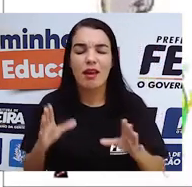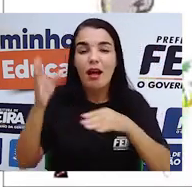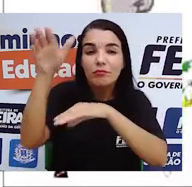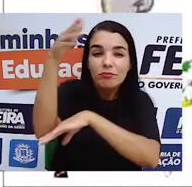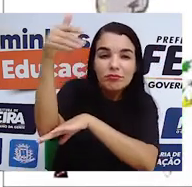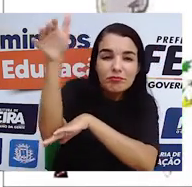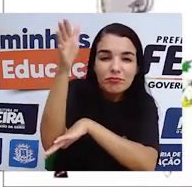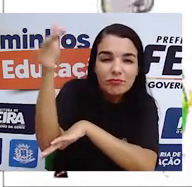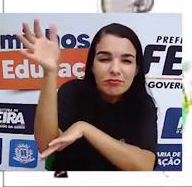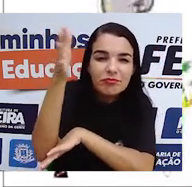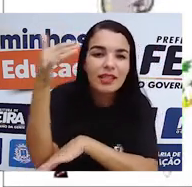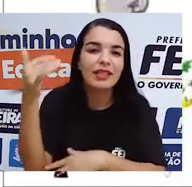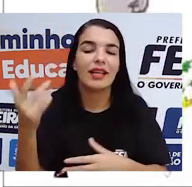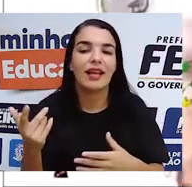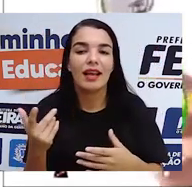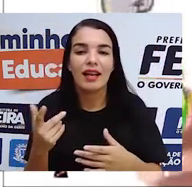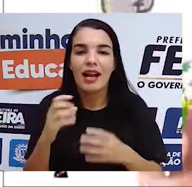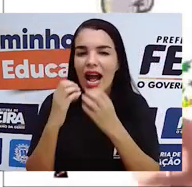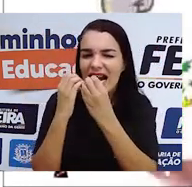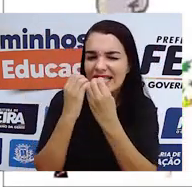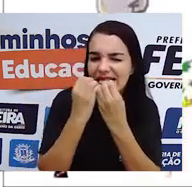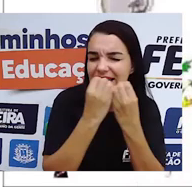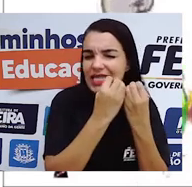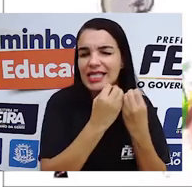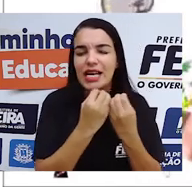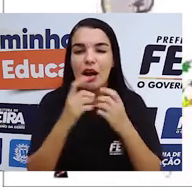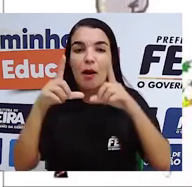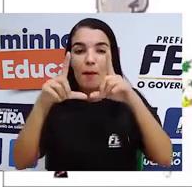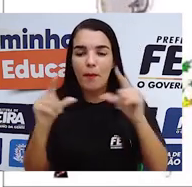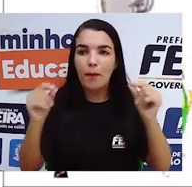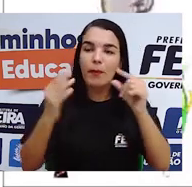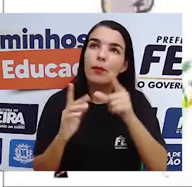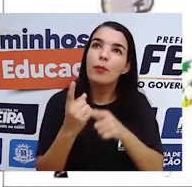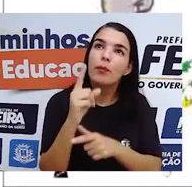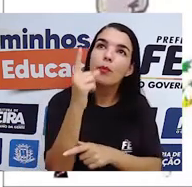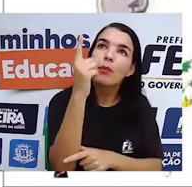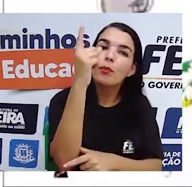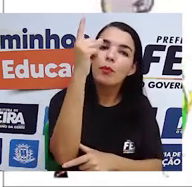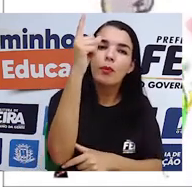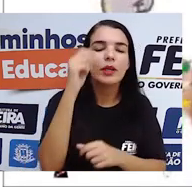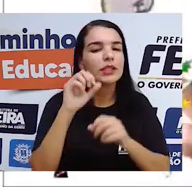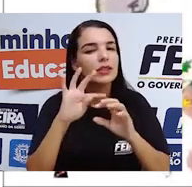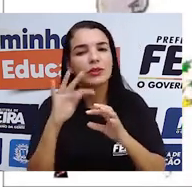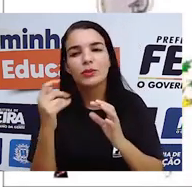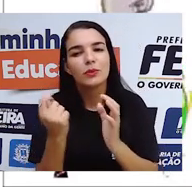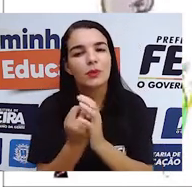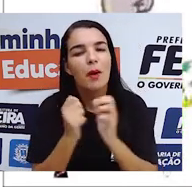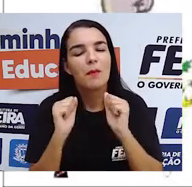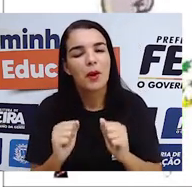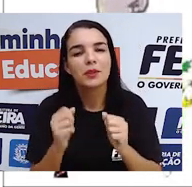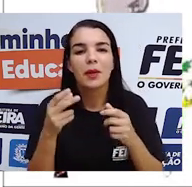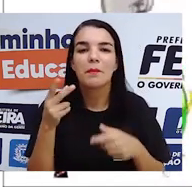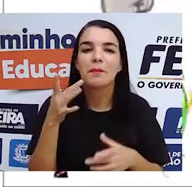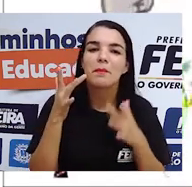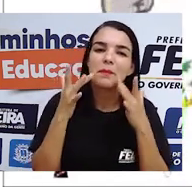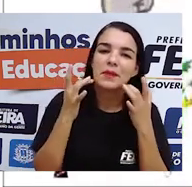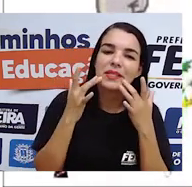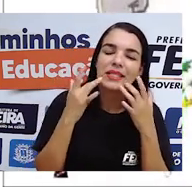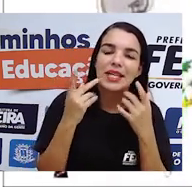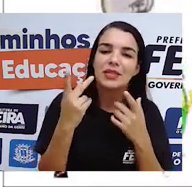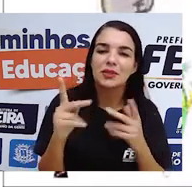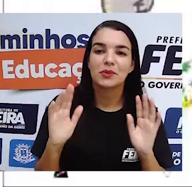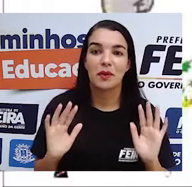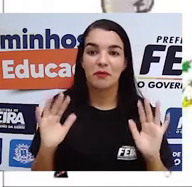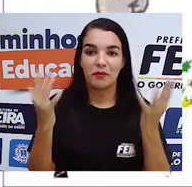com fogueira, com milho, com balões. Tudo isso para representar aí o seu São João, a sua festa de São